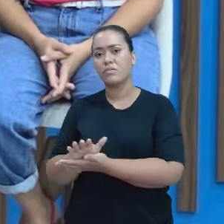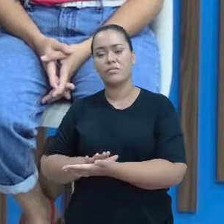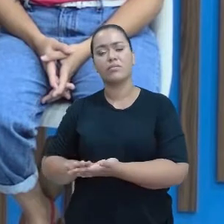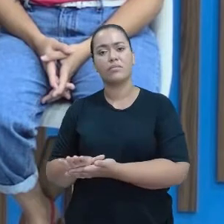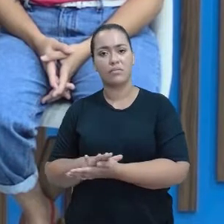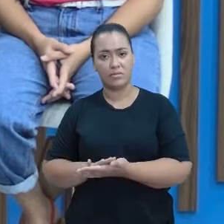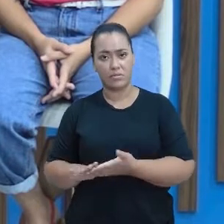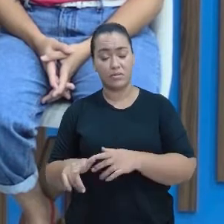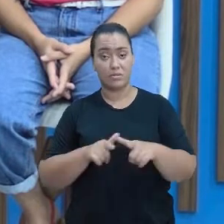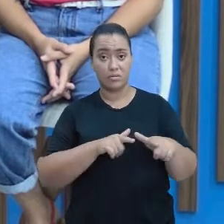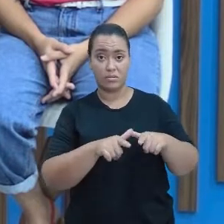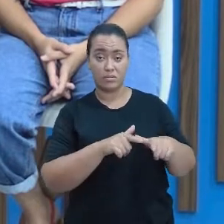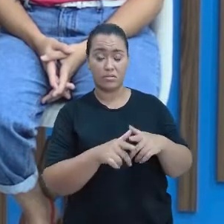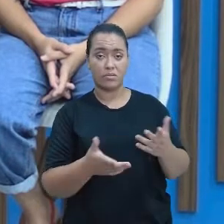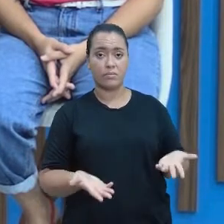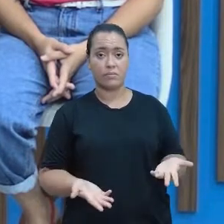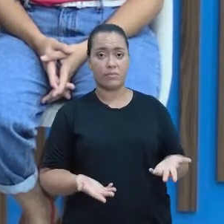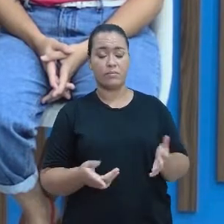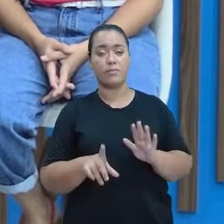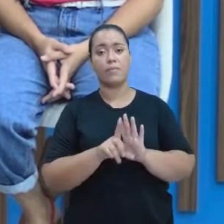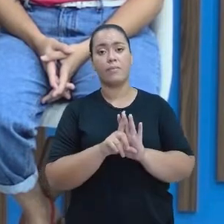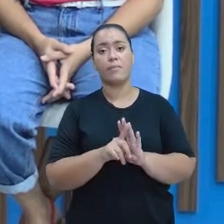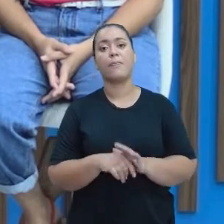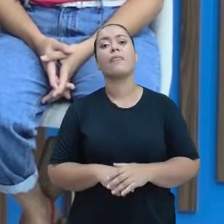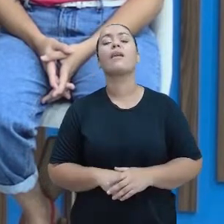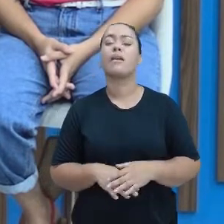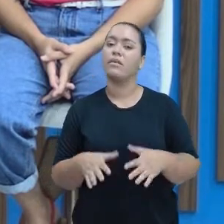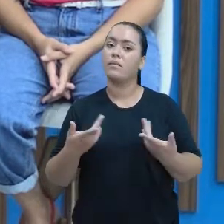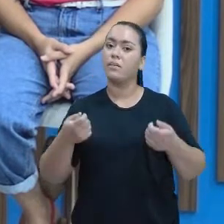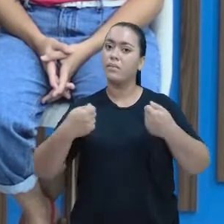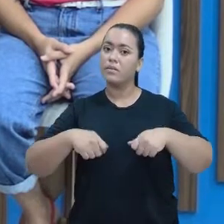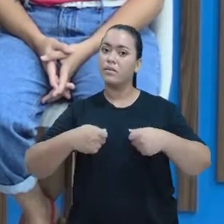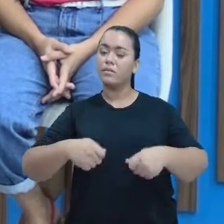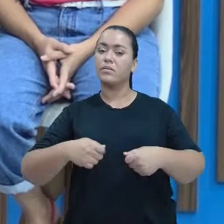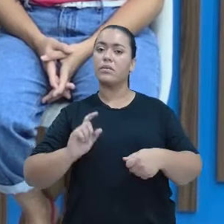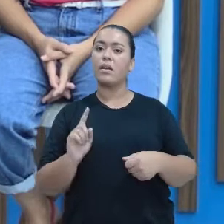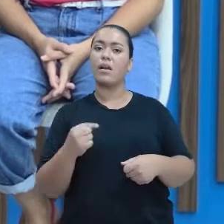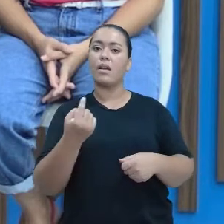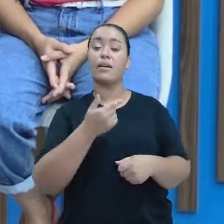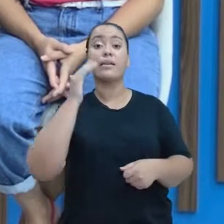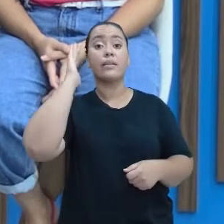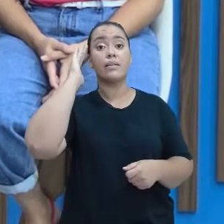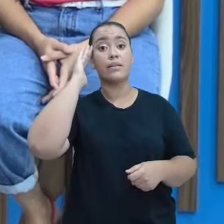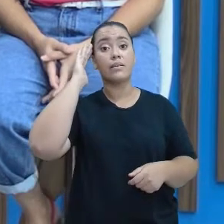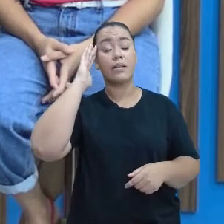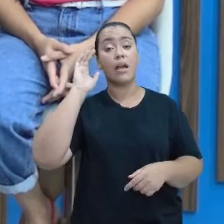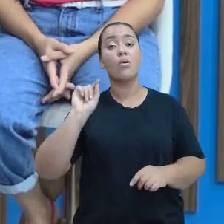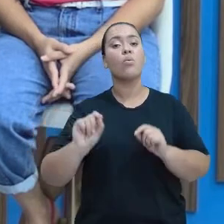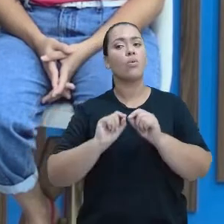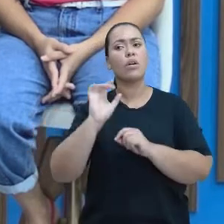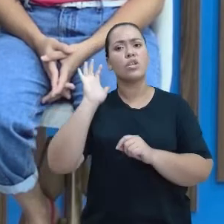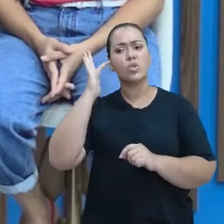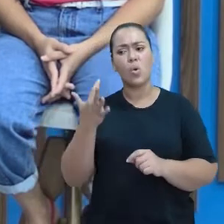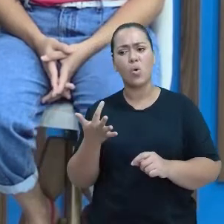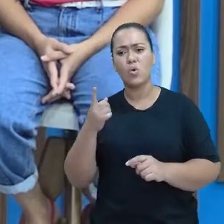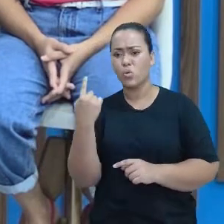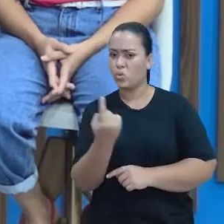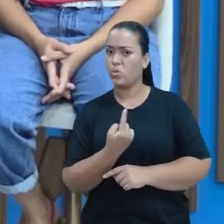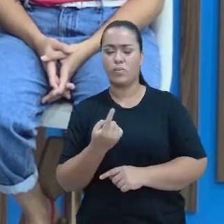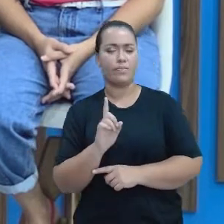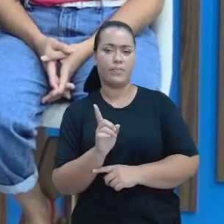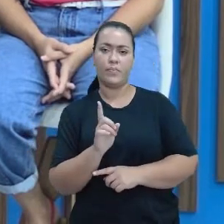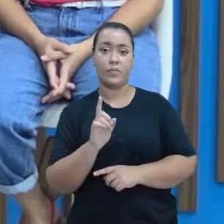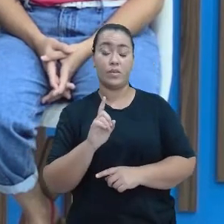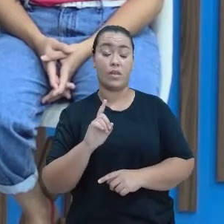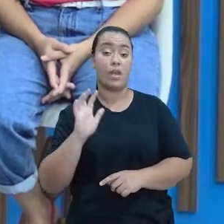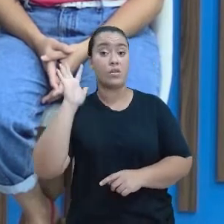né, das leis trabalhistas. Então, é preciso que a gente entenda que a solução nunca será individual, a